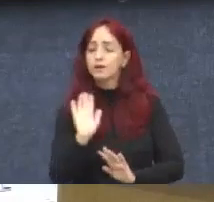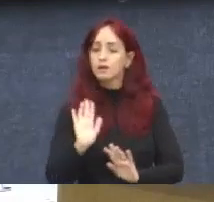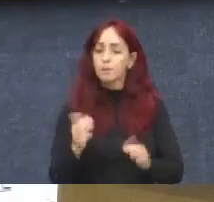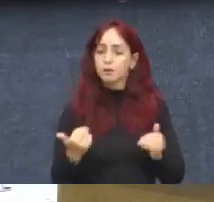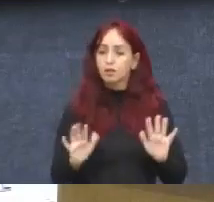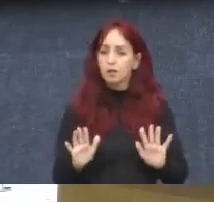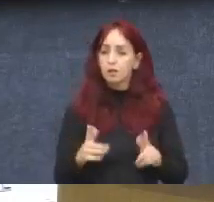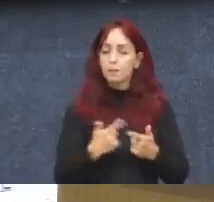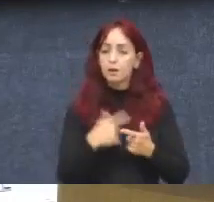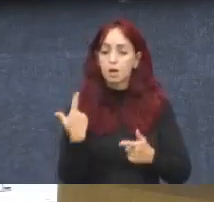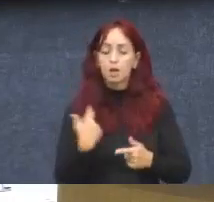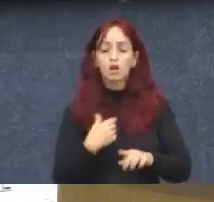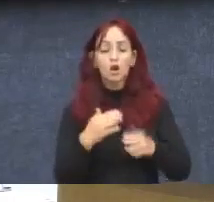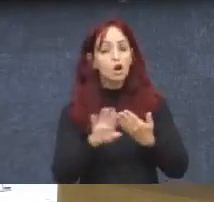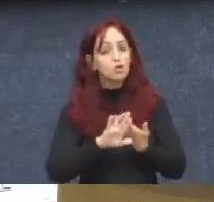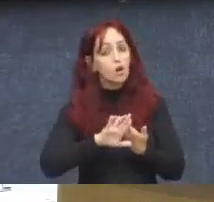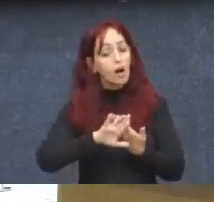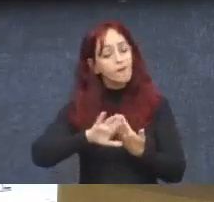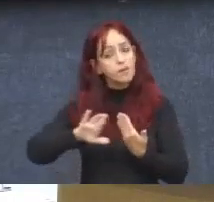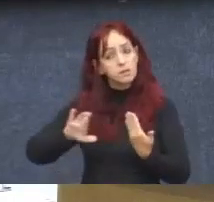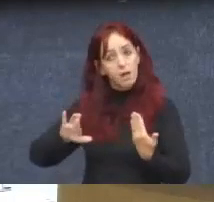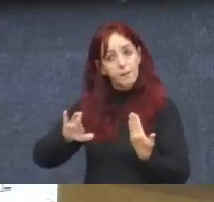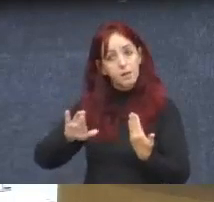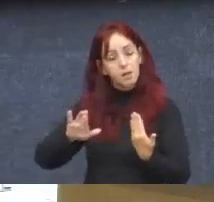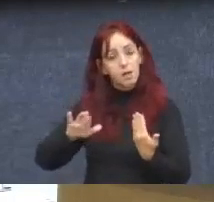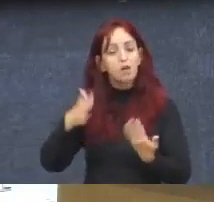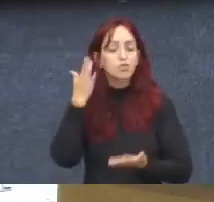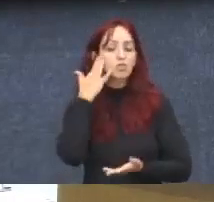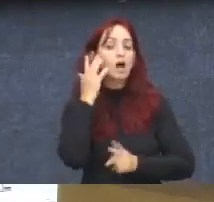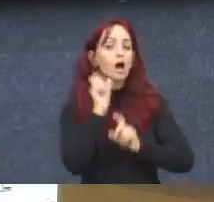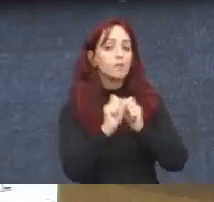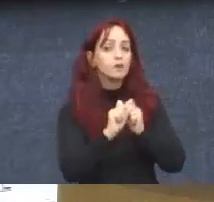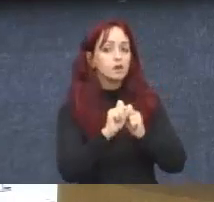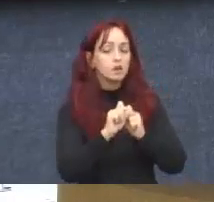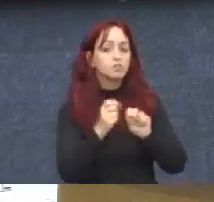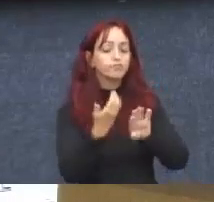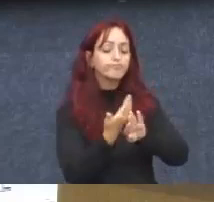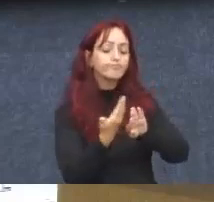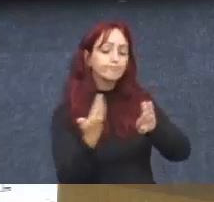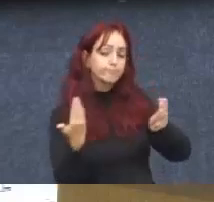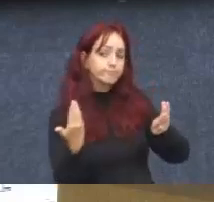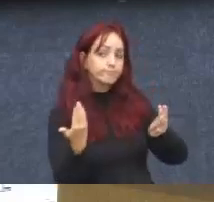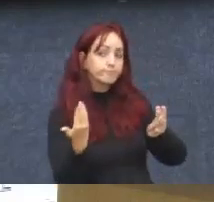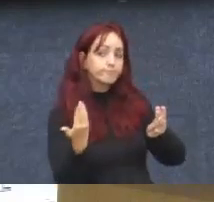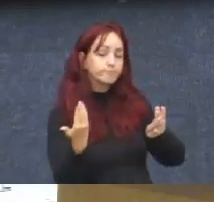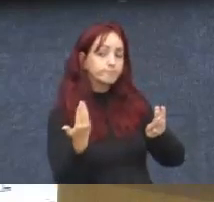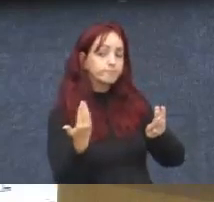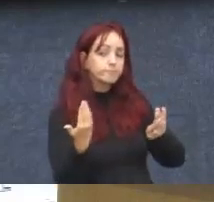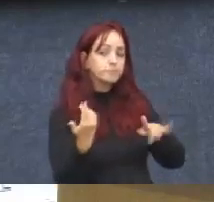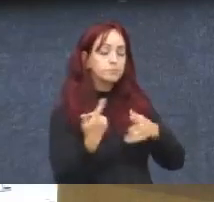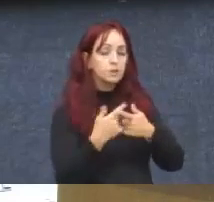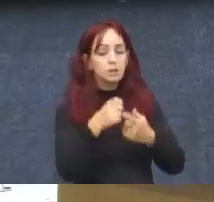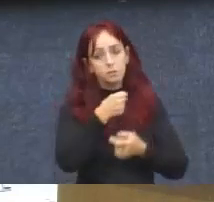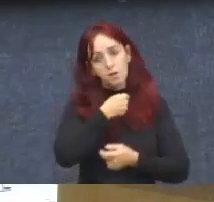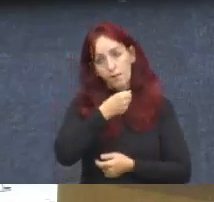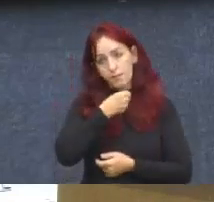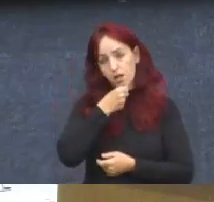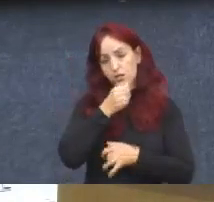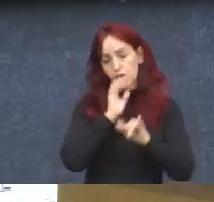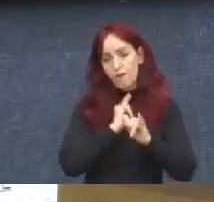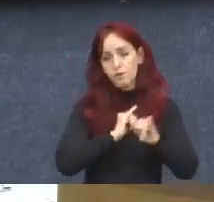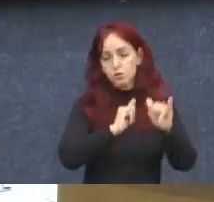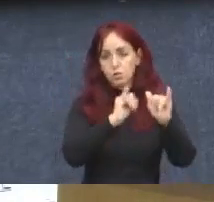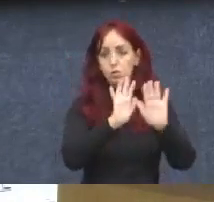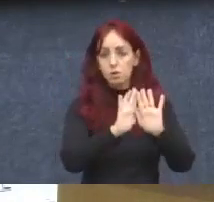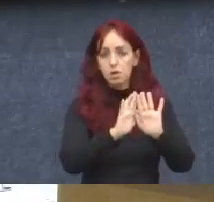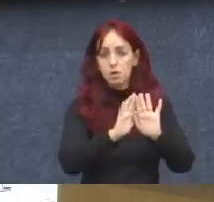o nosso afastamento, como bem sabem os colegas, foi amplamente noticiado pela imprensa, é